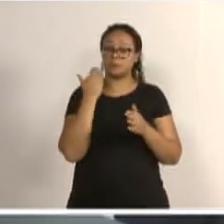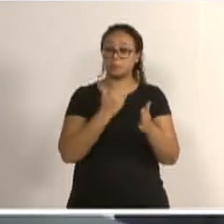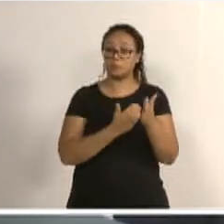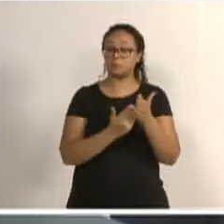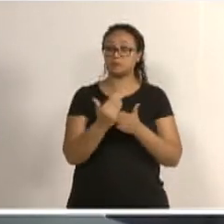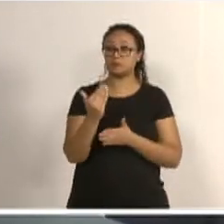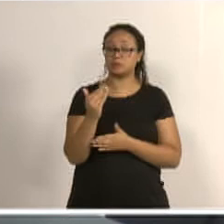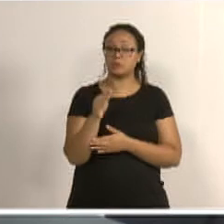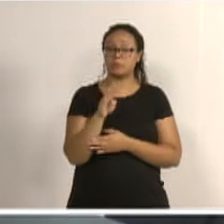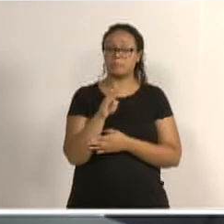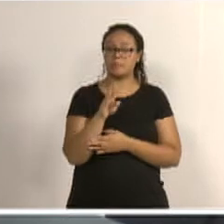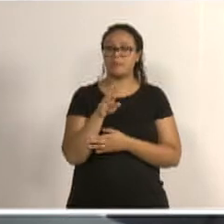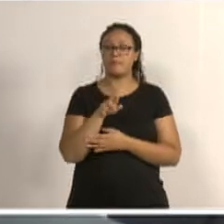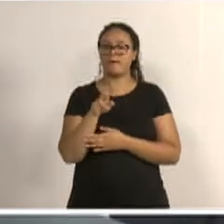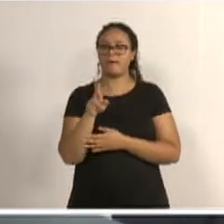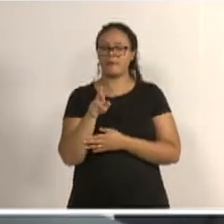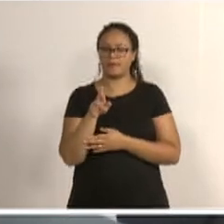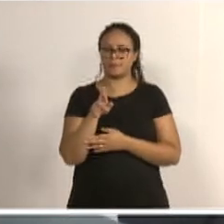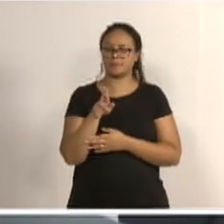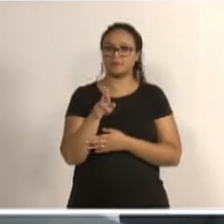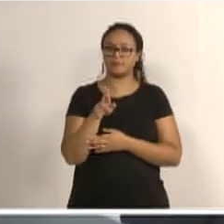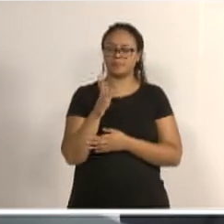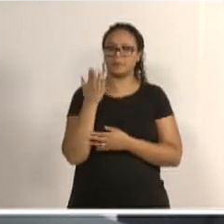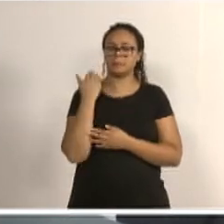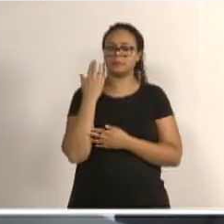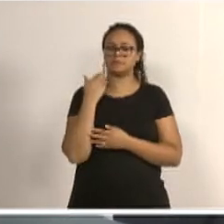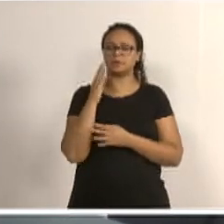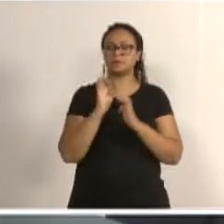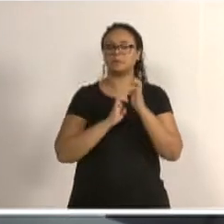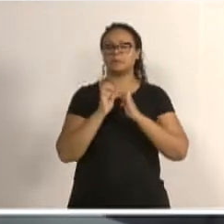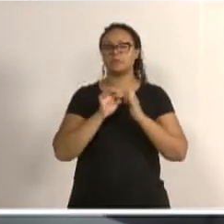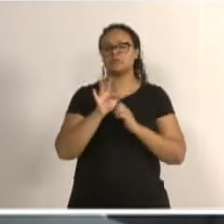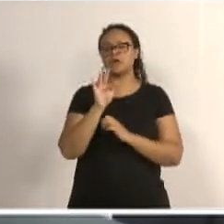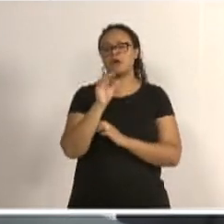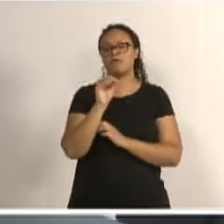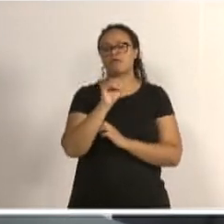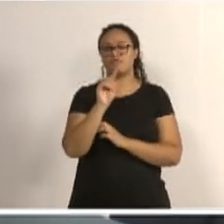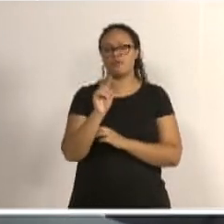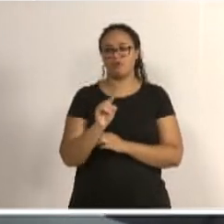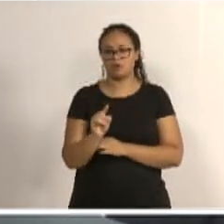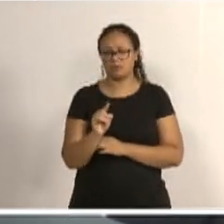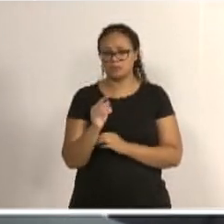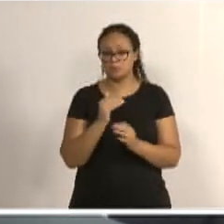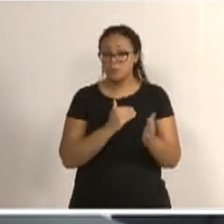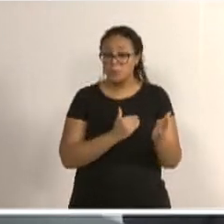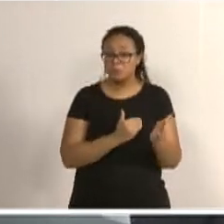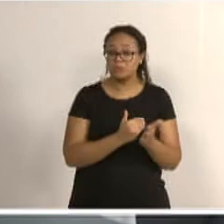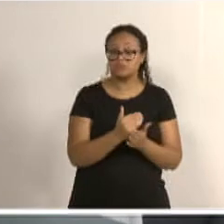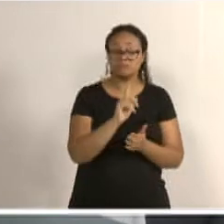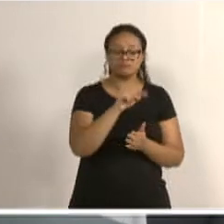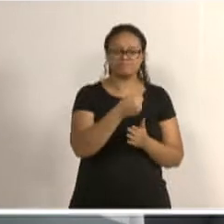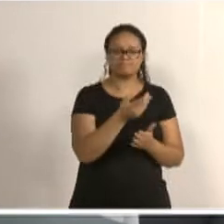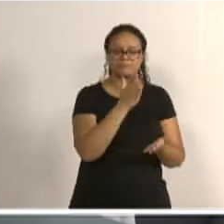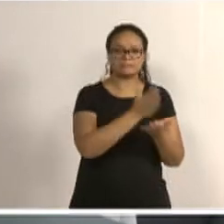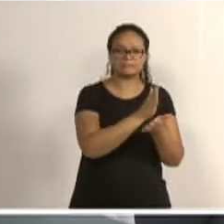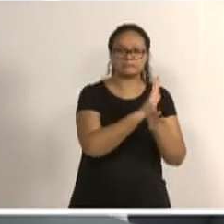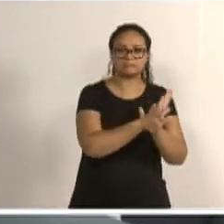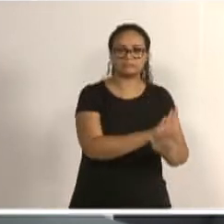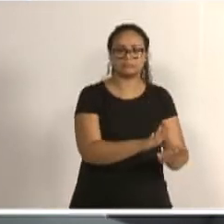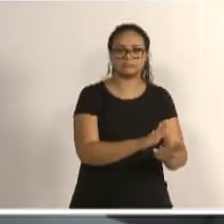era a Foz ainda, naquela esculhambação que começou aqui, tá? E que hoje nós não estamos mais